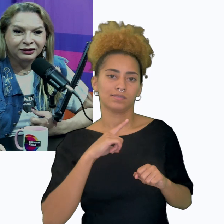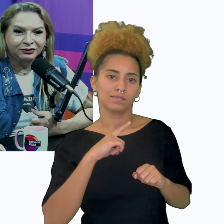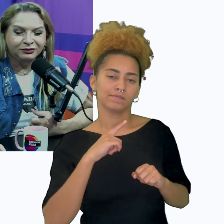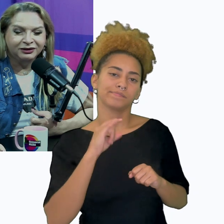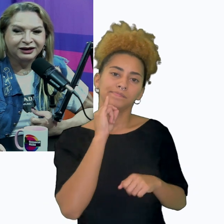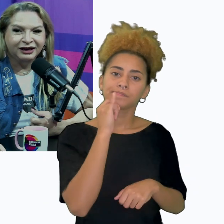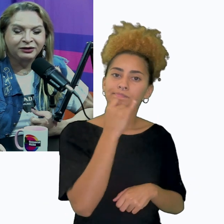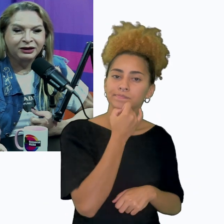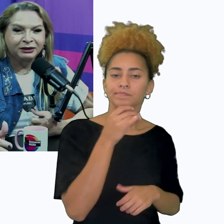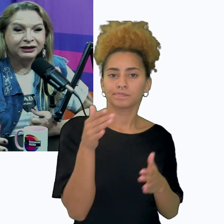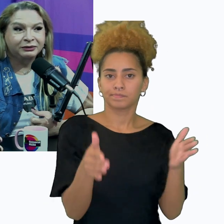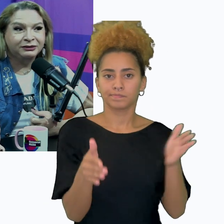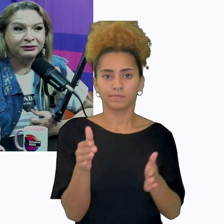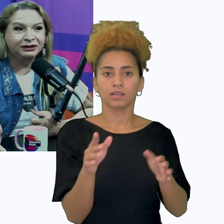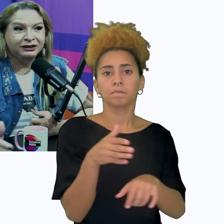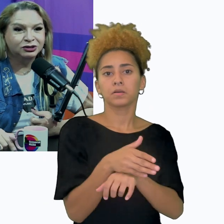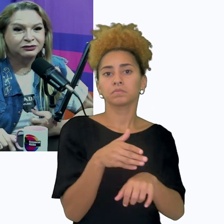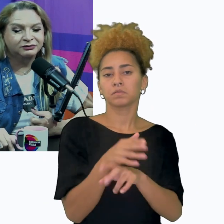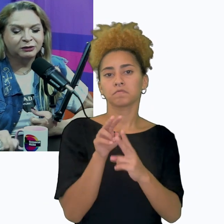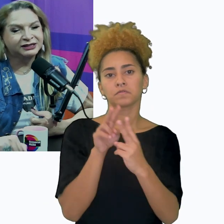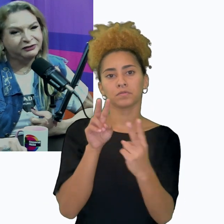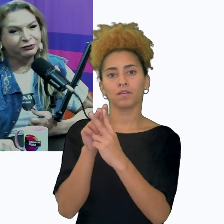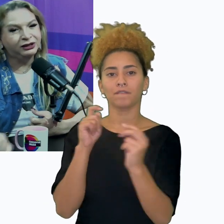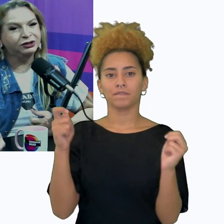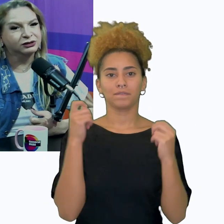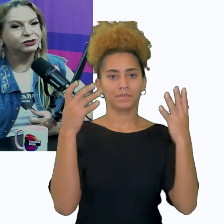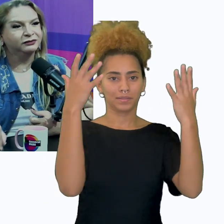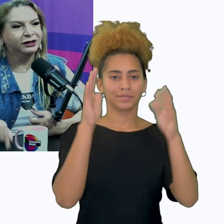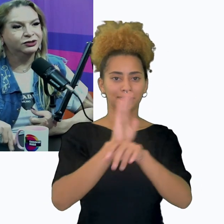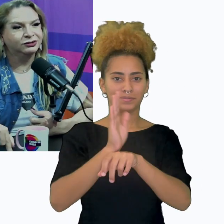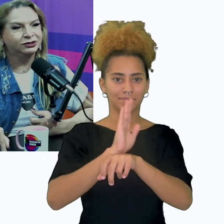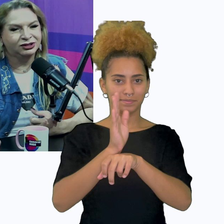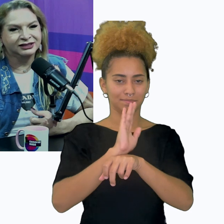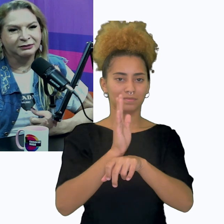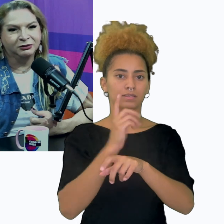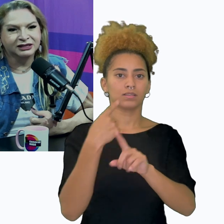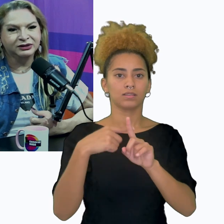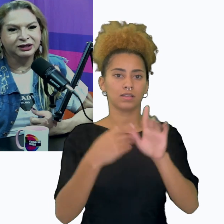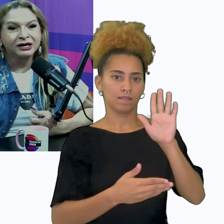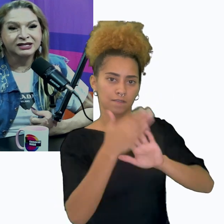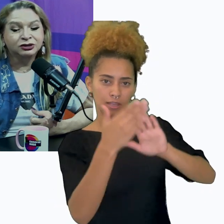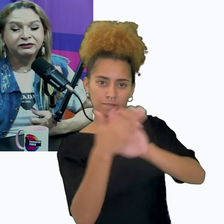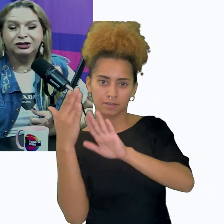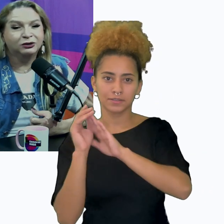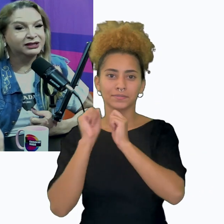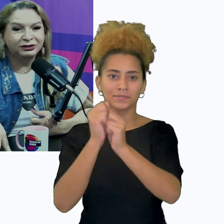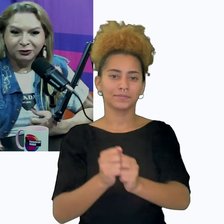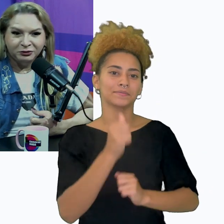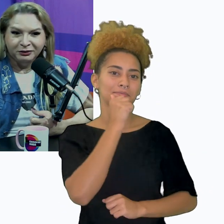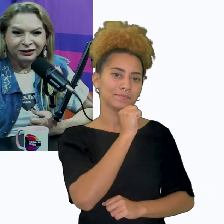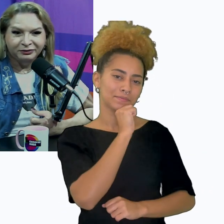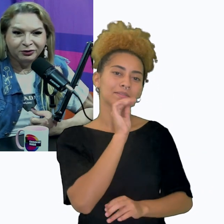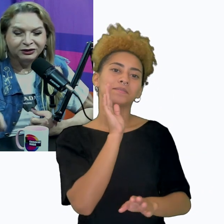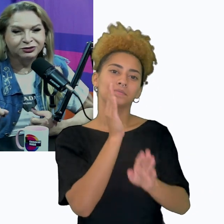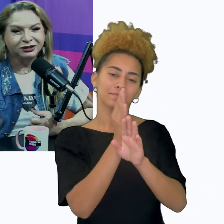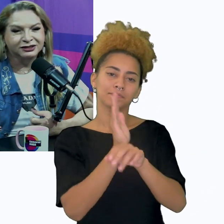né, um documentário. Pena que era pandemia e a gente só participava online dos festivais de cinema no Brasil inteiro. Senão eu tinha viajado o Brasil inteiro com minha